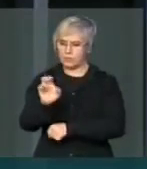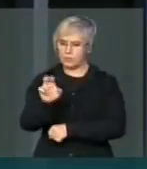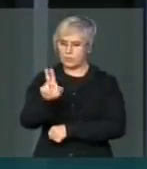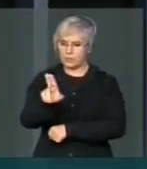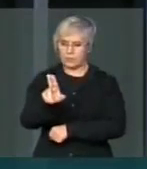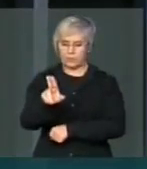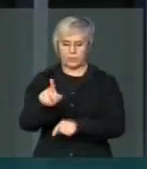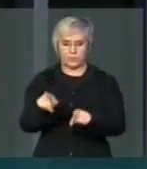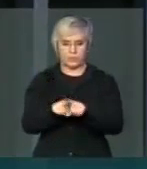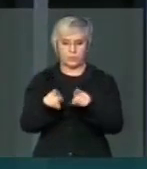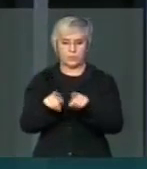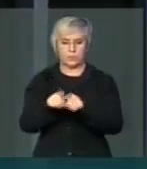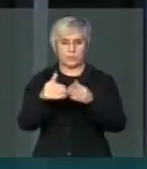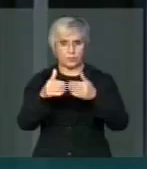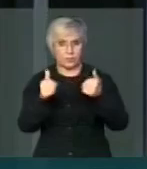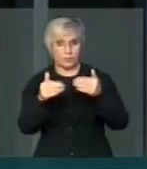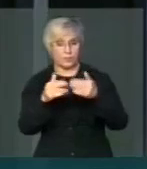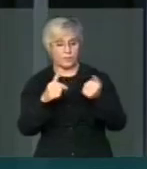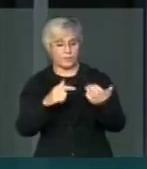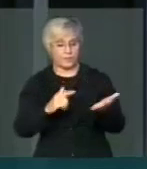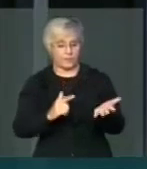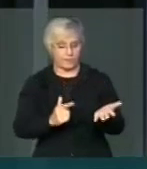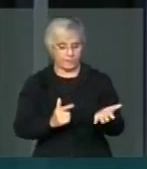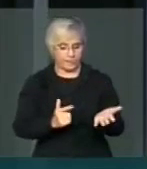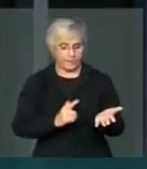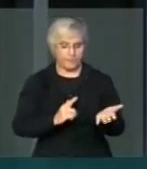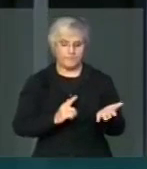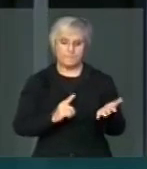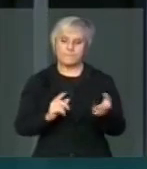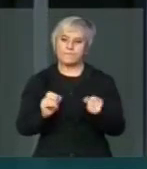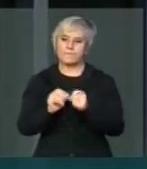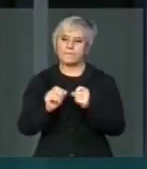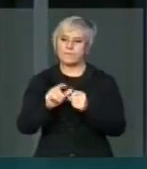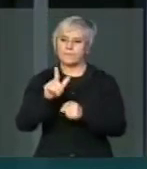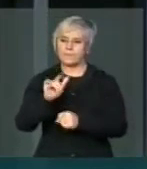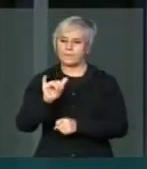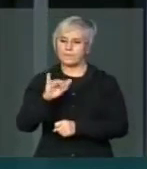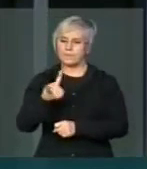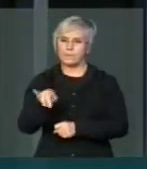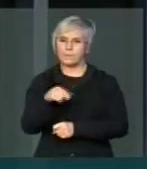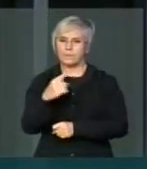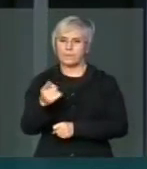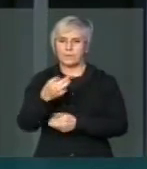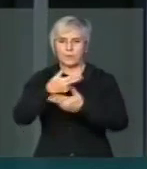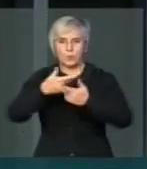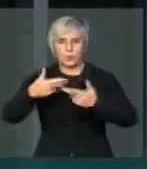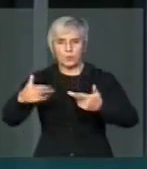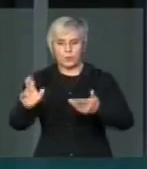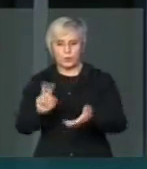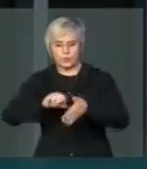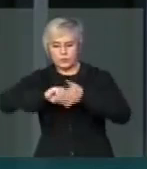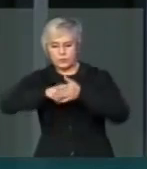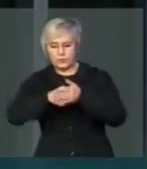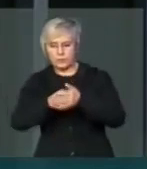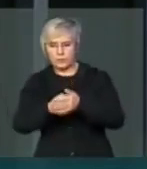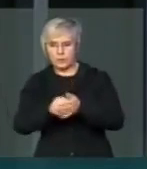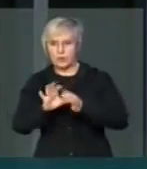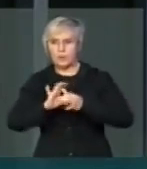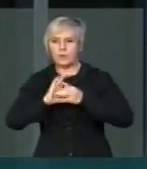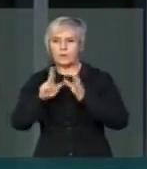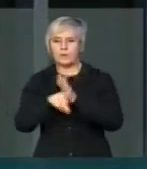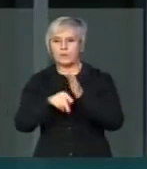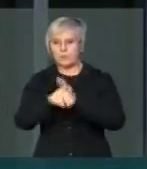A procedência do pedido implicará a realização de leilão dos bens bloqueados, que ficarão à disposição da